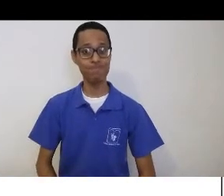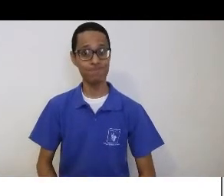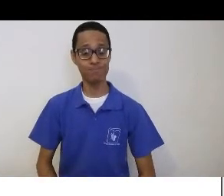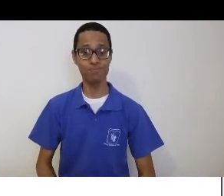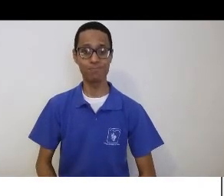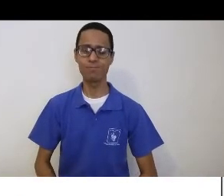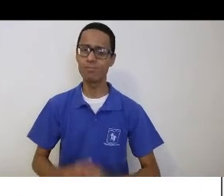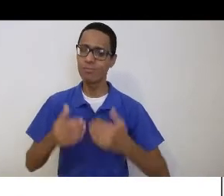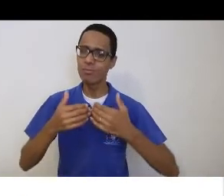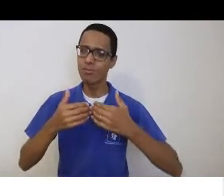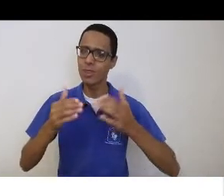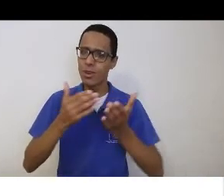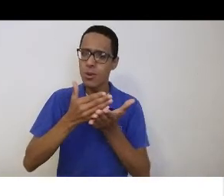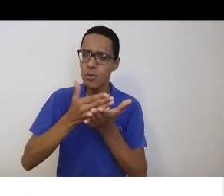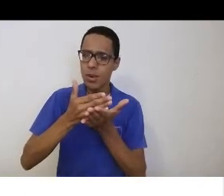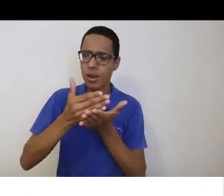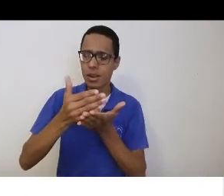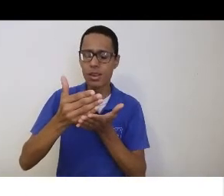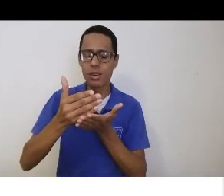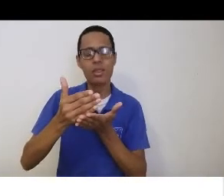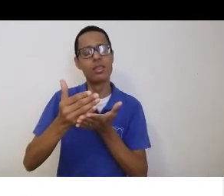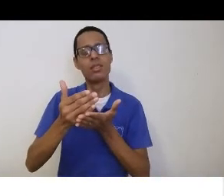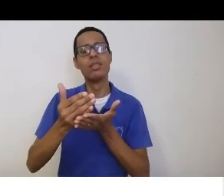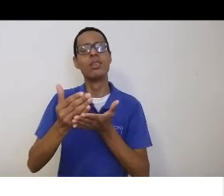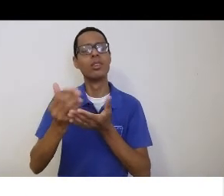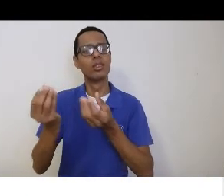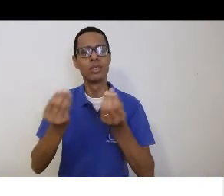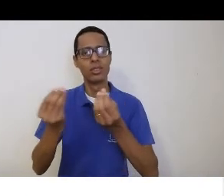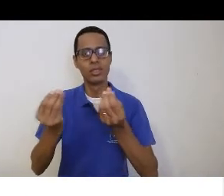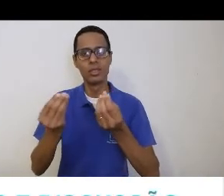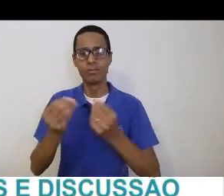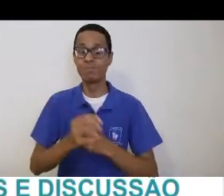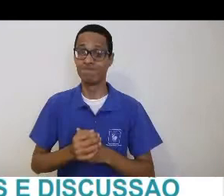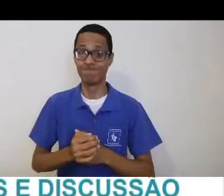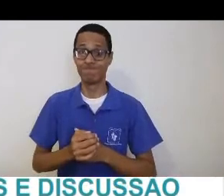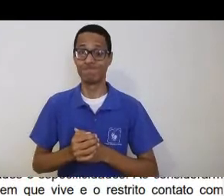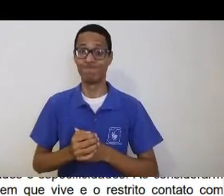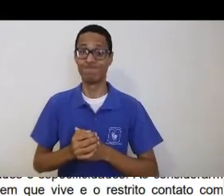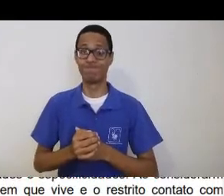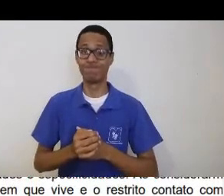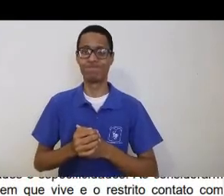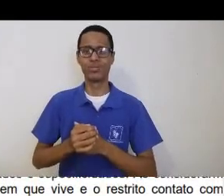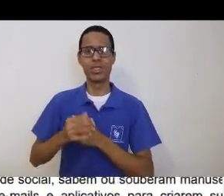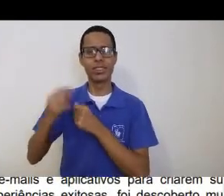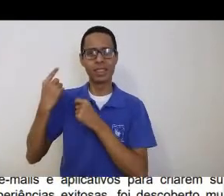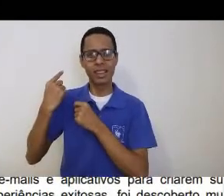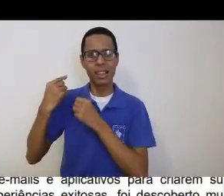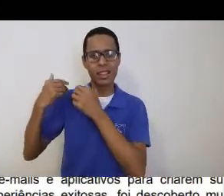campus Inconfidentes também. Então, para iniciarmos,